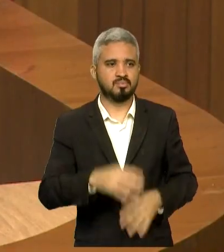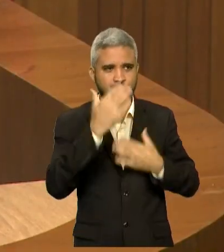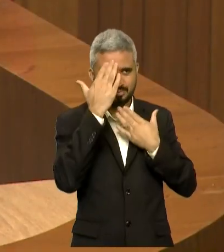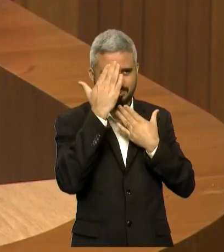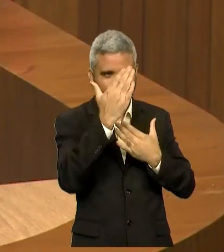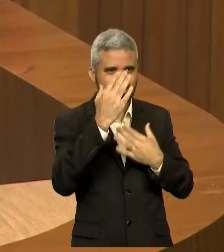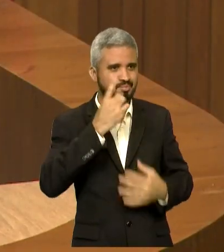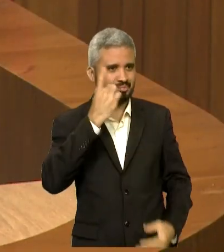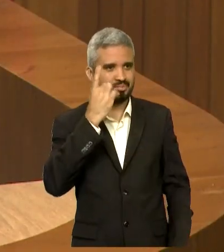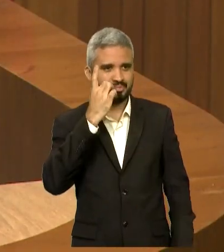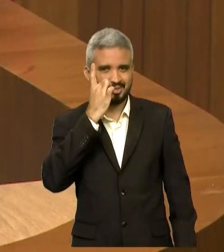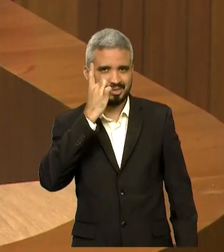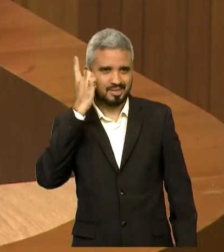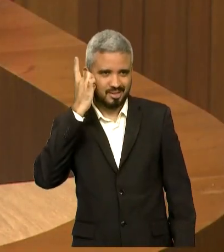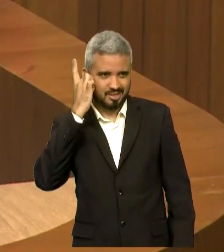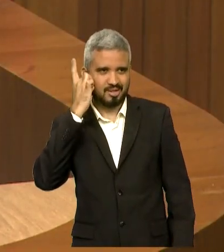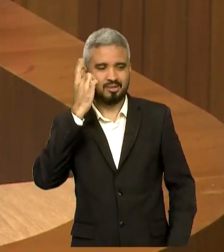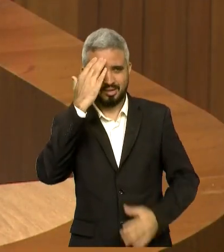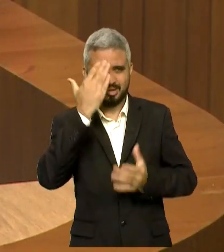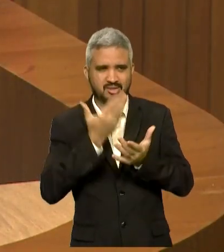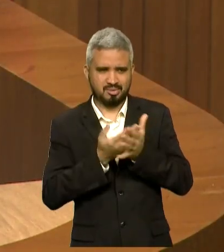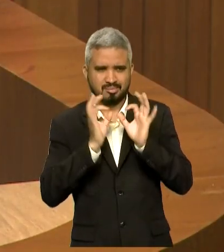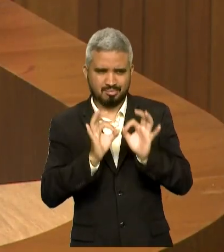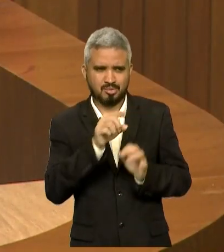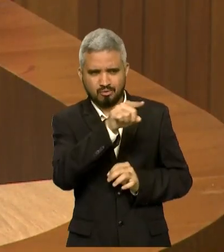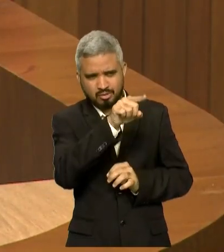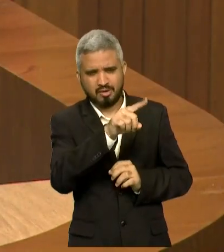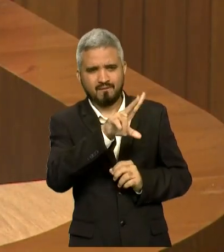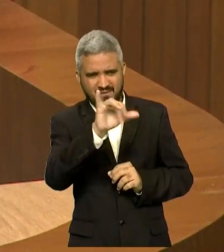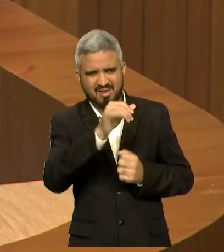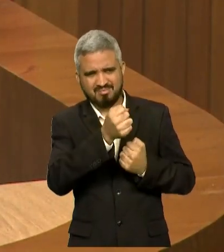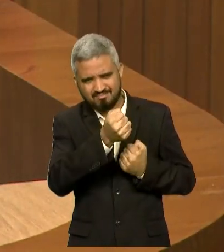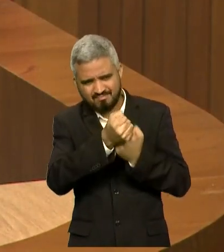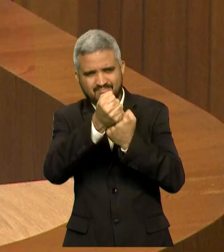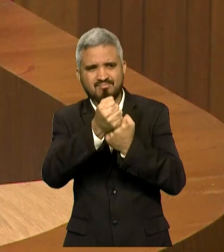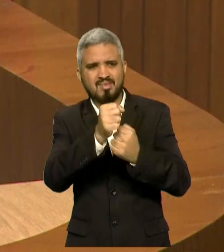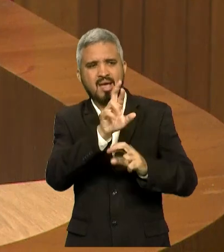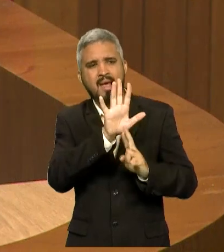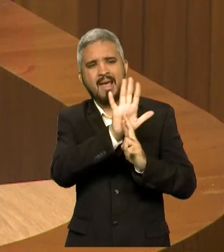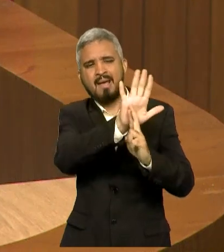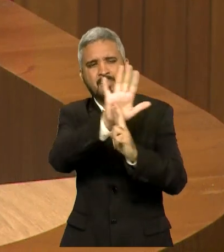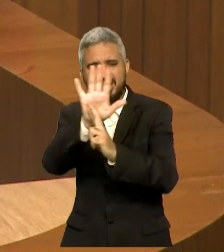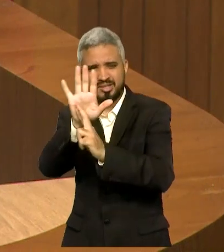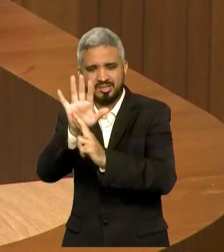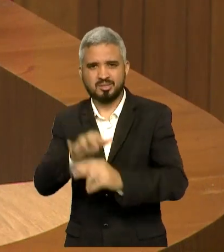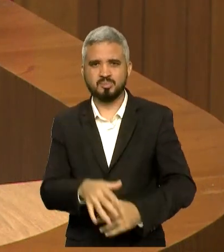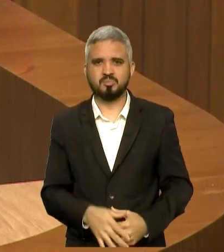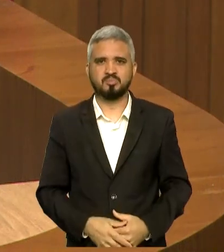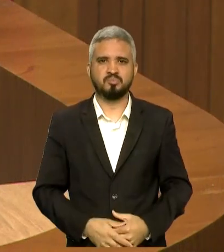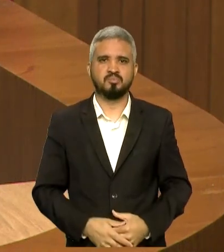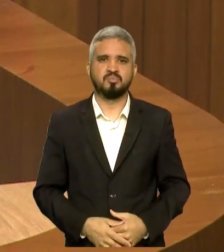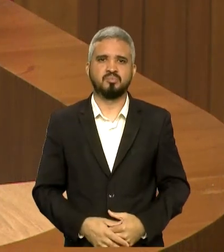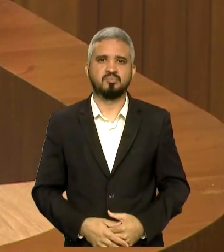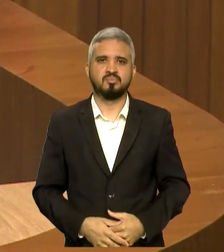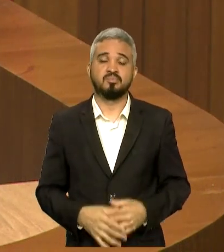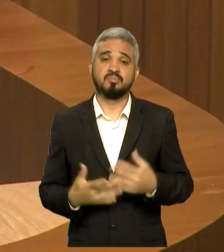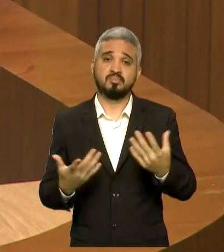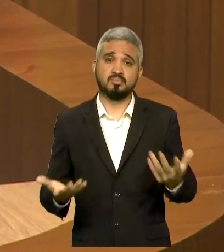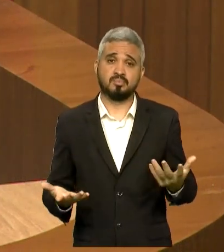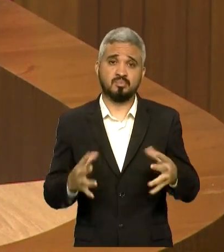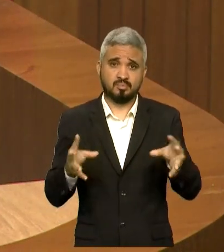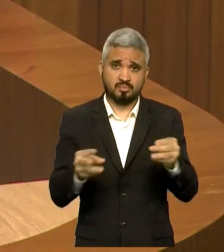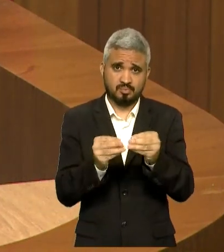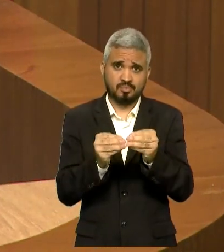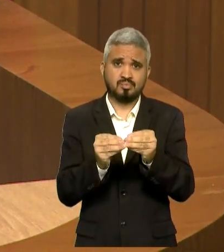Excelência será uma porta-voz dessa iniciativa, levando a mais e mais municípios do Maranhão. Então, eu finalizo parabenizando a